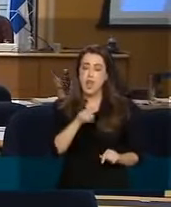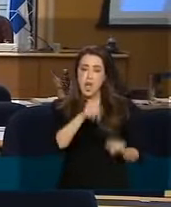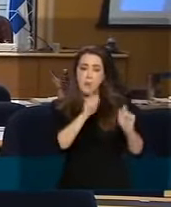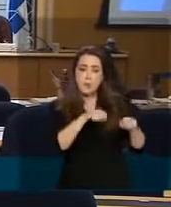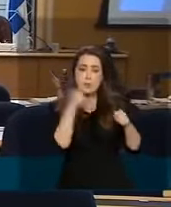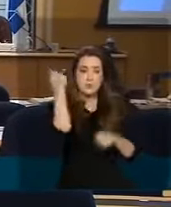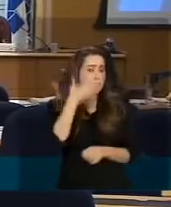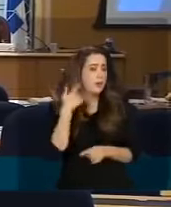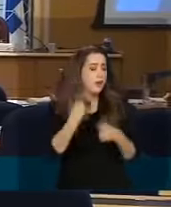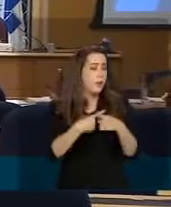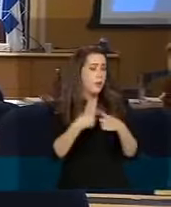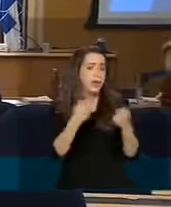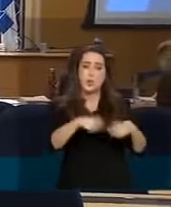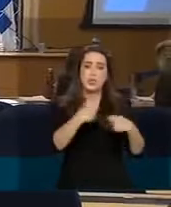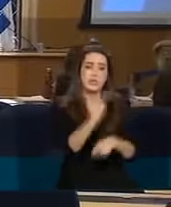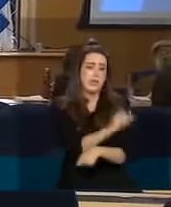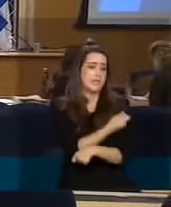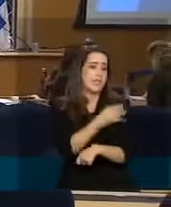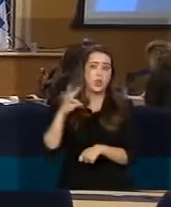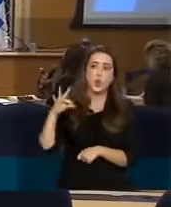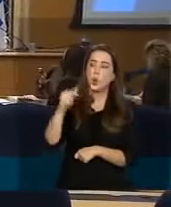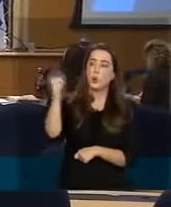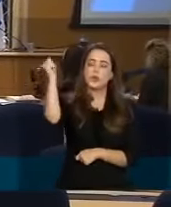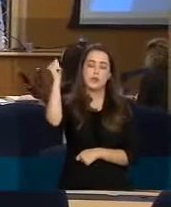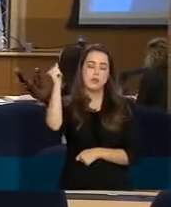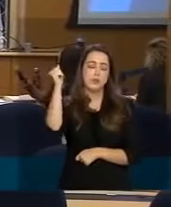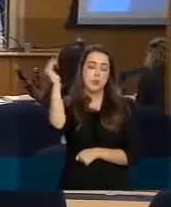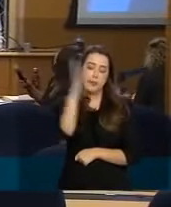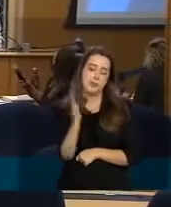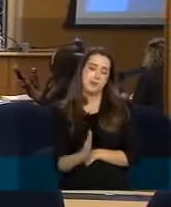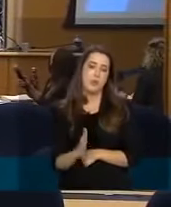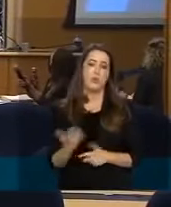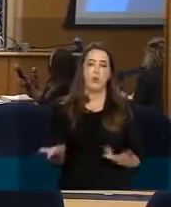será necessário vacinar todas as pessoas contra a Covid?